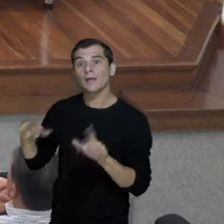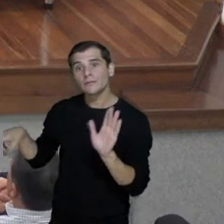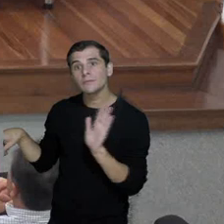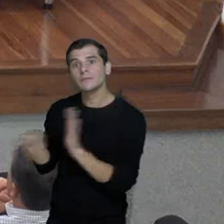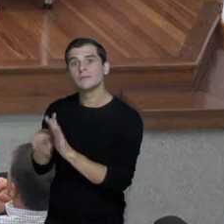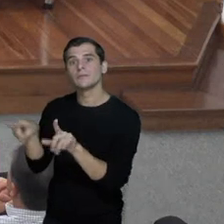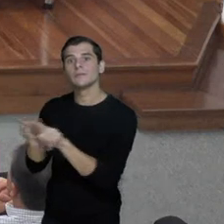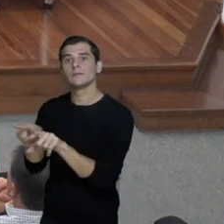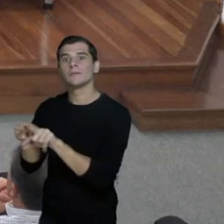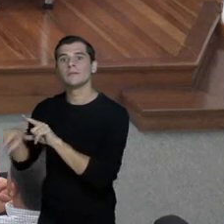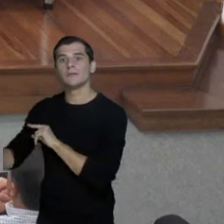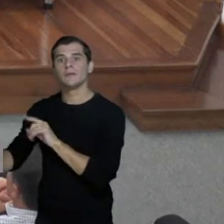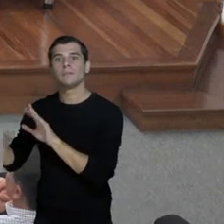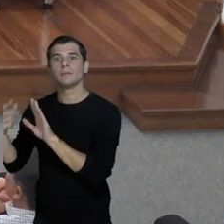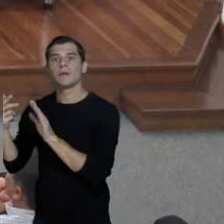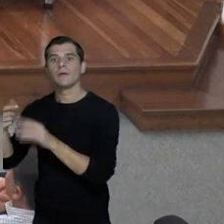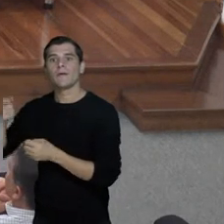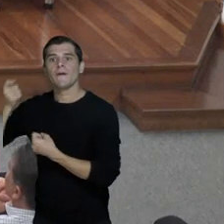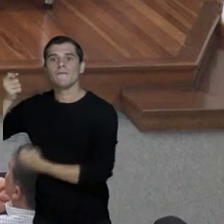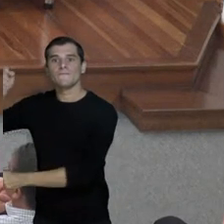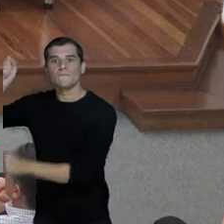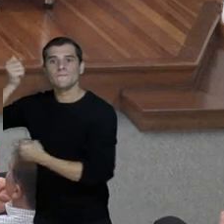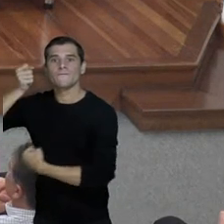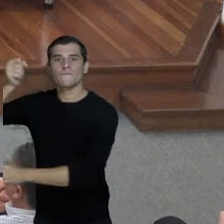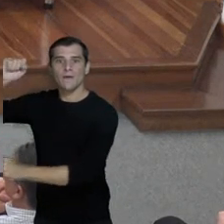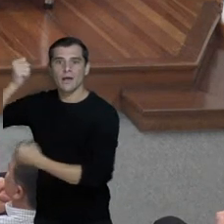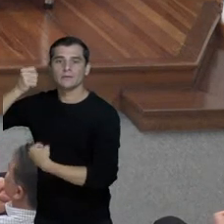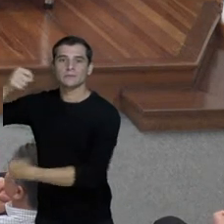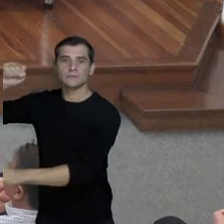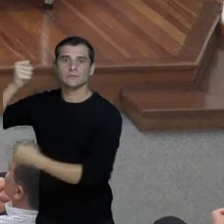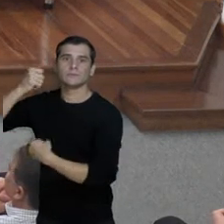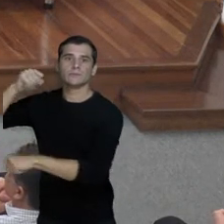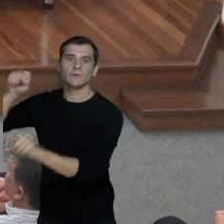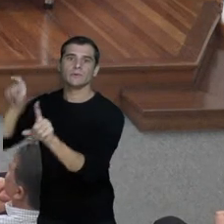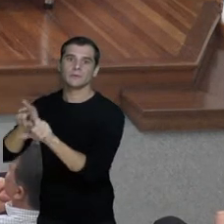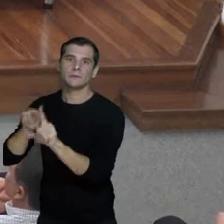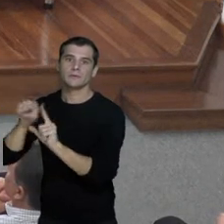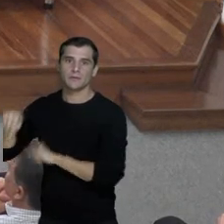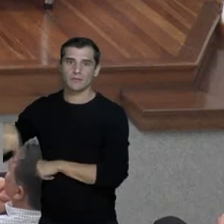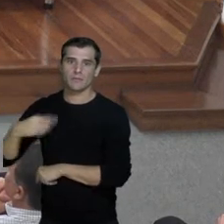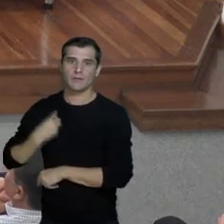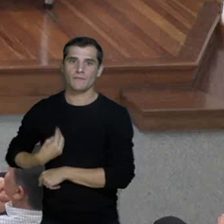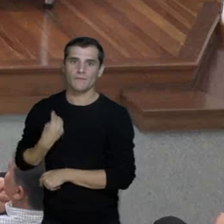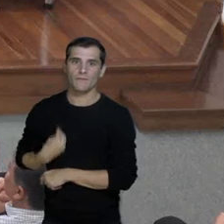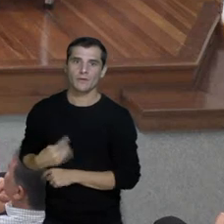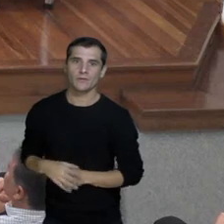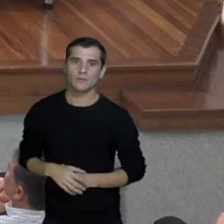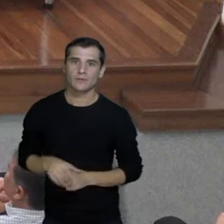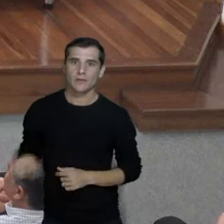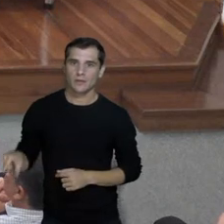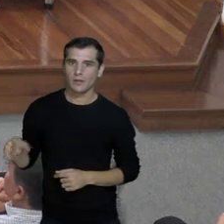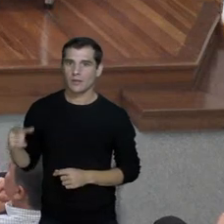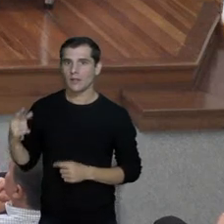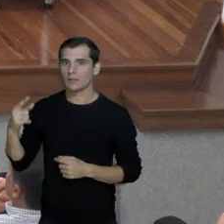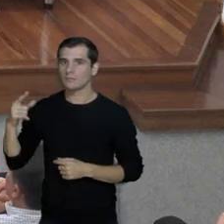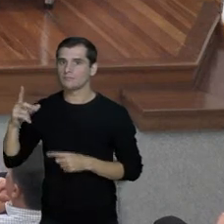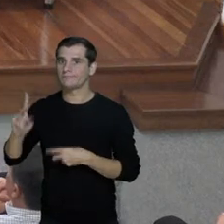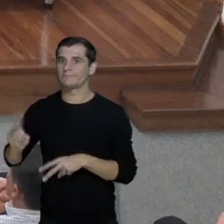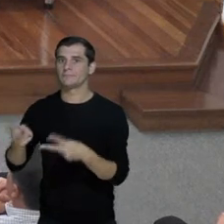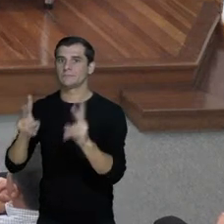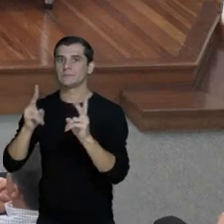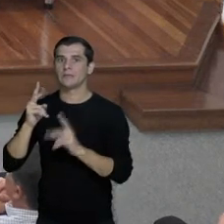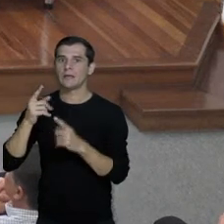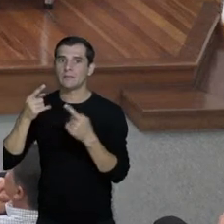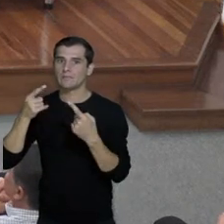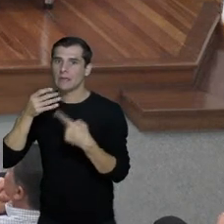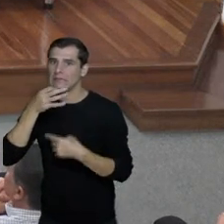Isso é uma escolha minha nem todo artista não recomendo porque eu também eu fui bem criticado pô teu trabalho tá numa vassoura